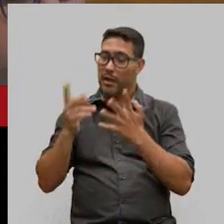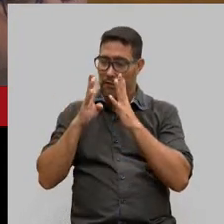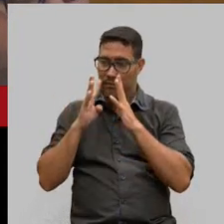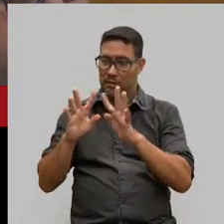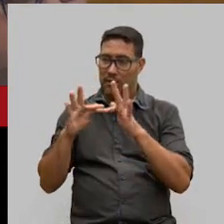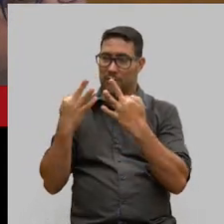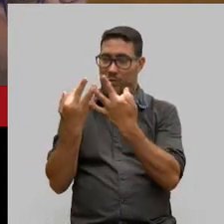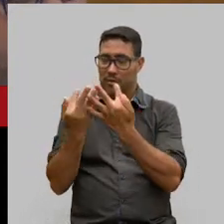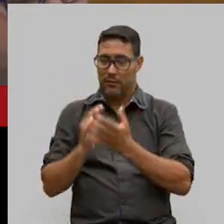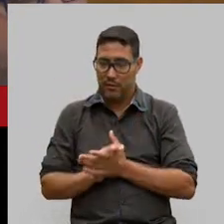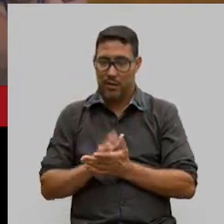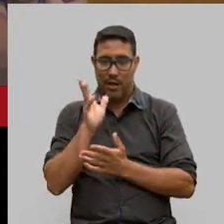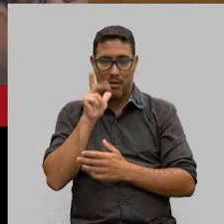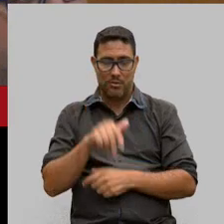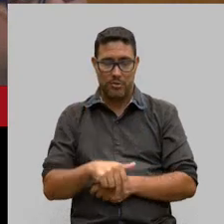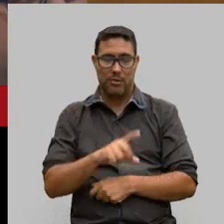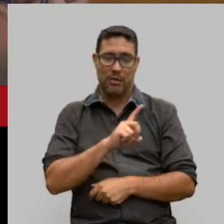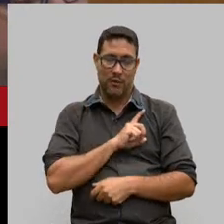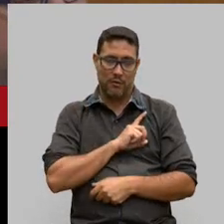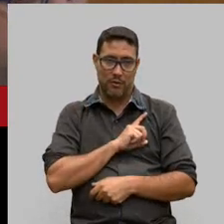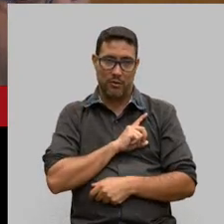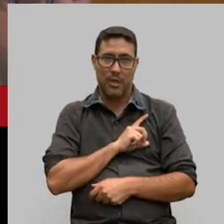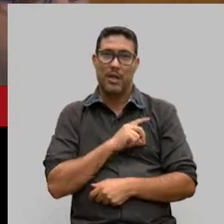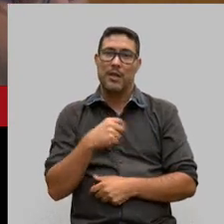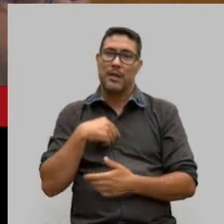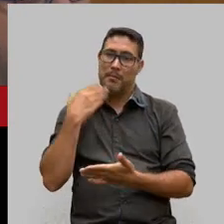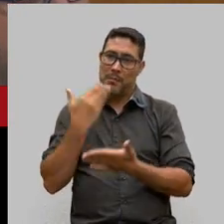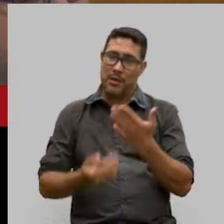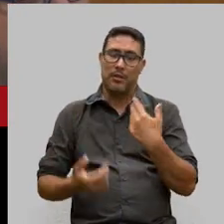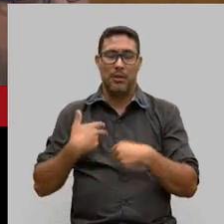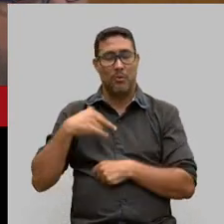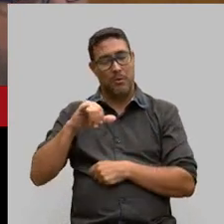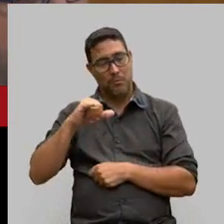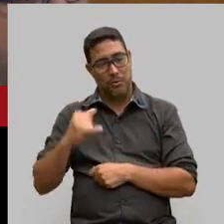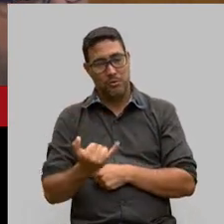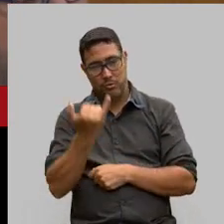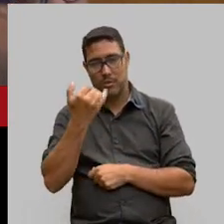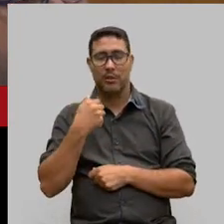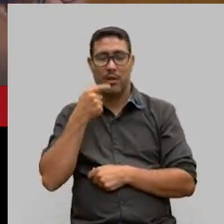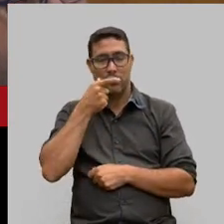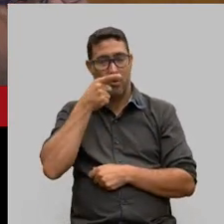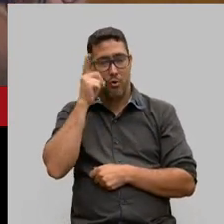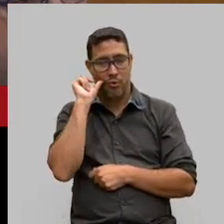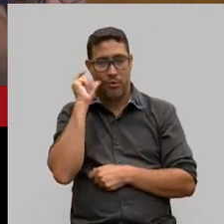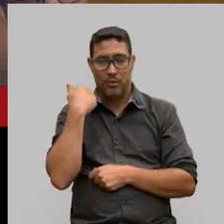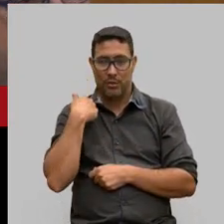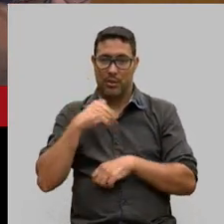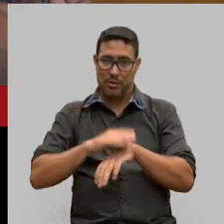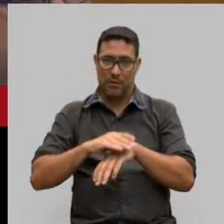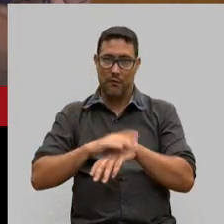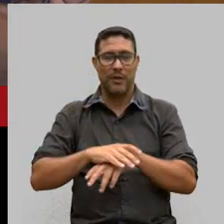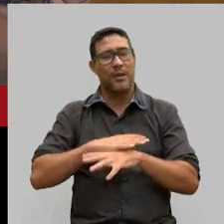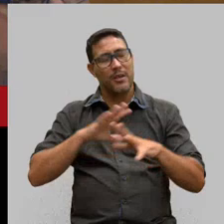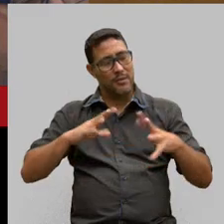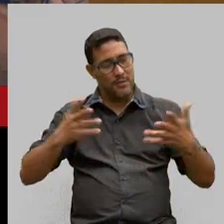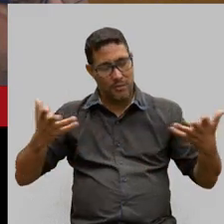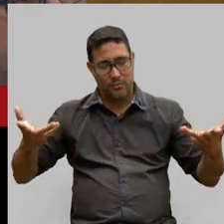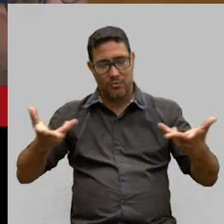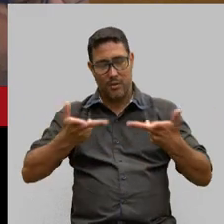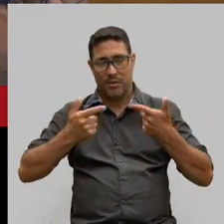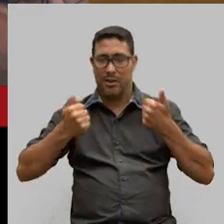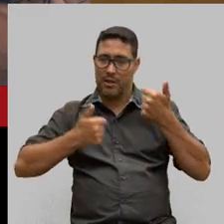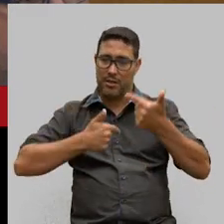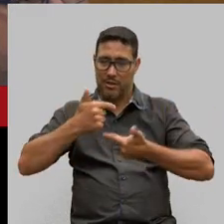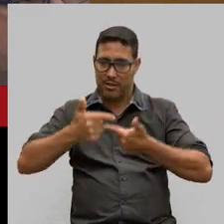acho que a defensoria perdeu uma grande oportunidade ontem de fazer um excelente trabalho na